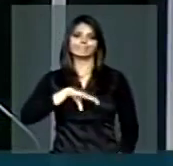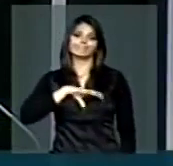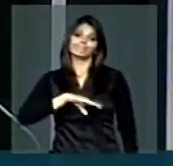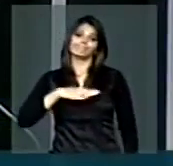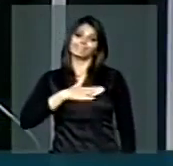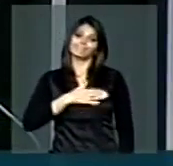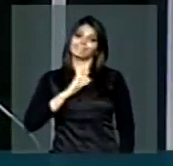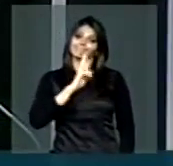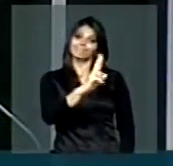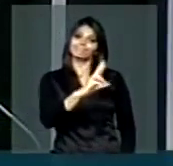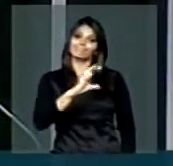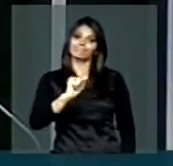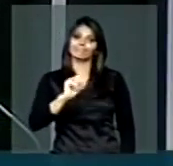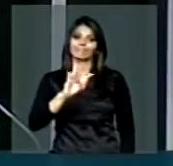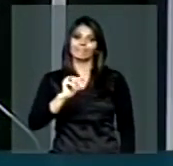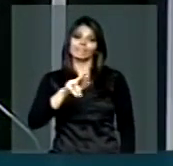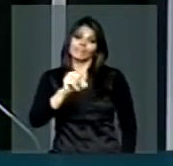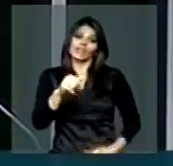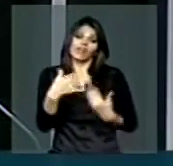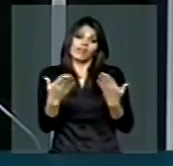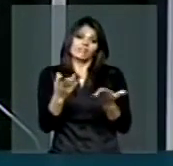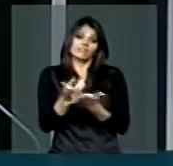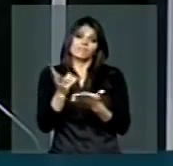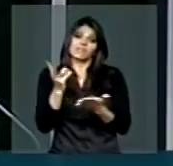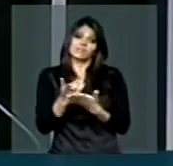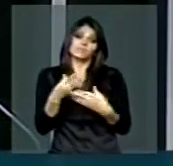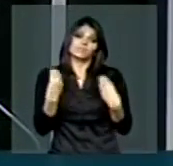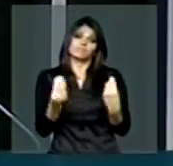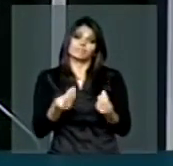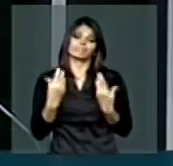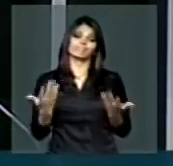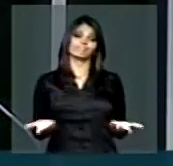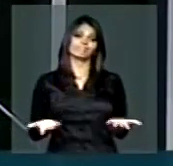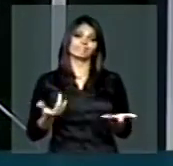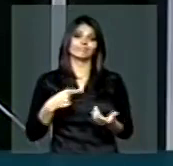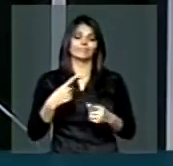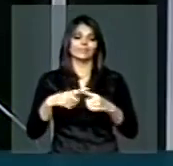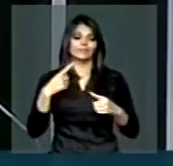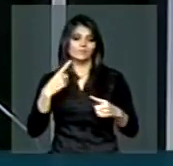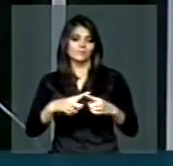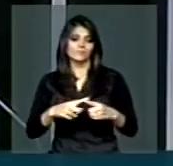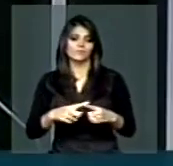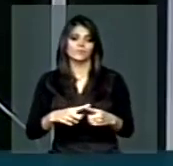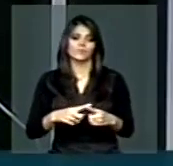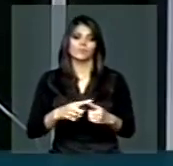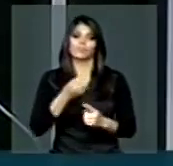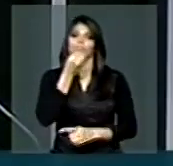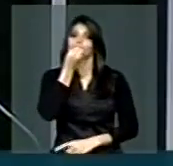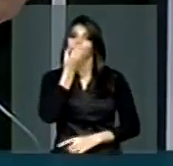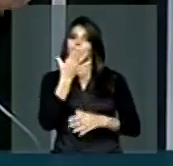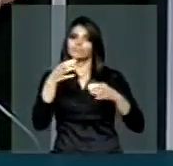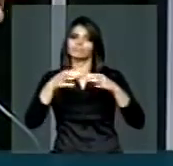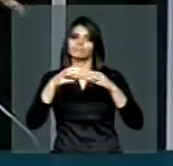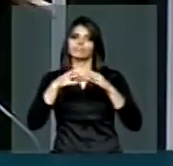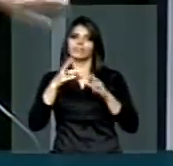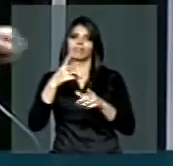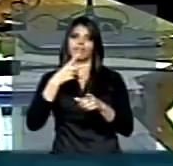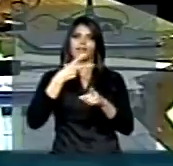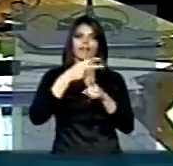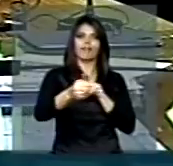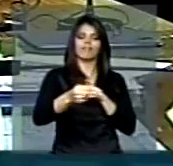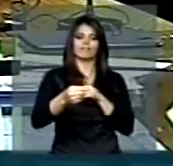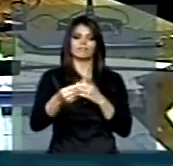a Catarina que é assim mesmo, é assim mesmo. Quando os bons ganham